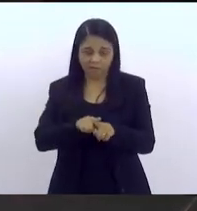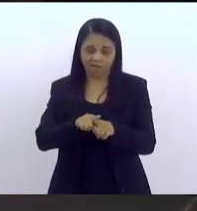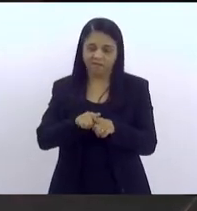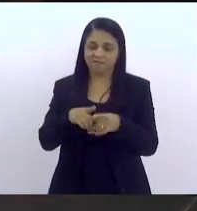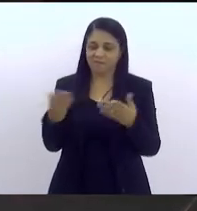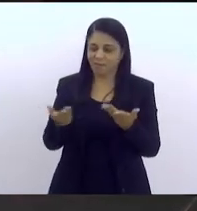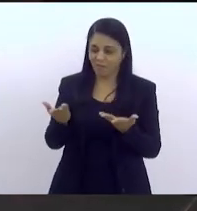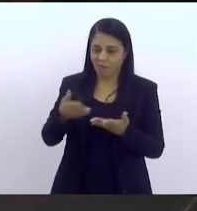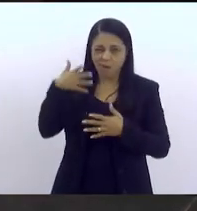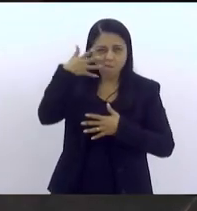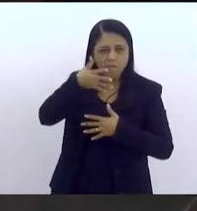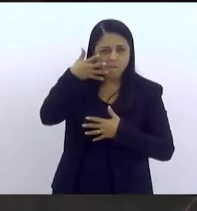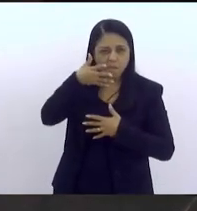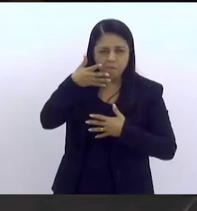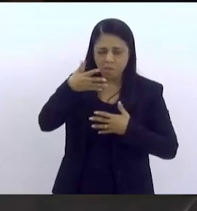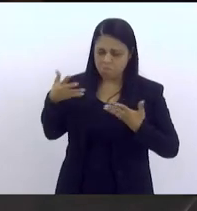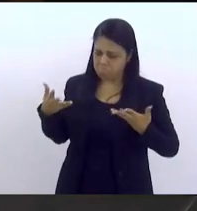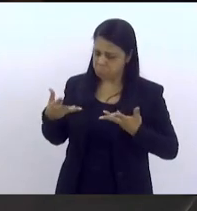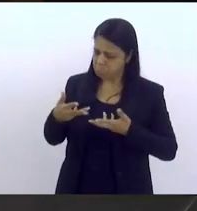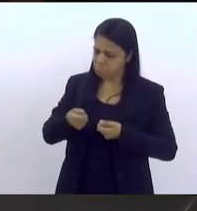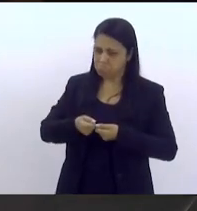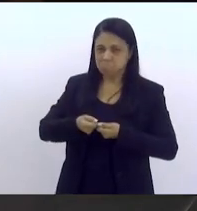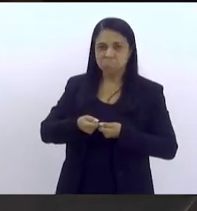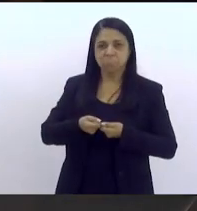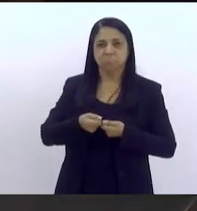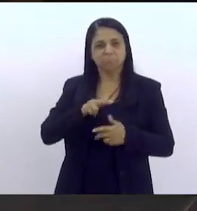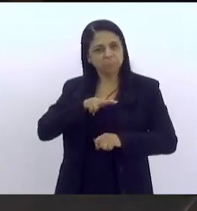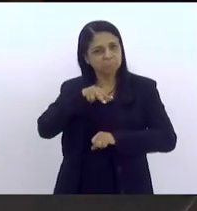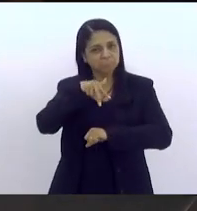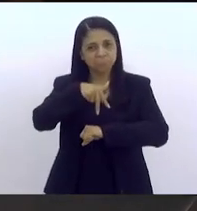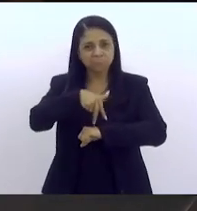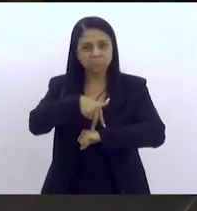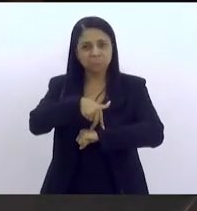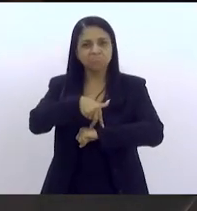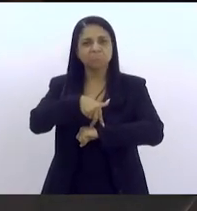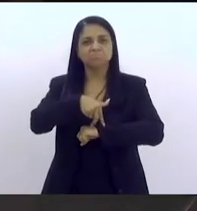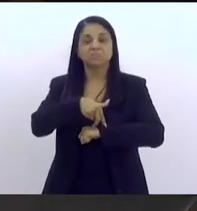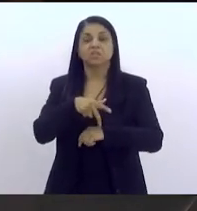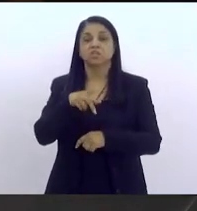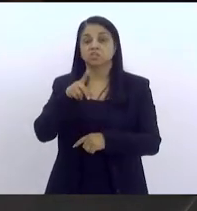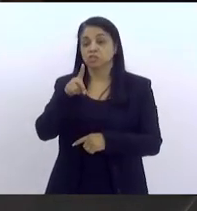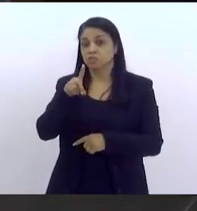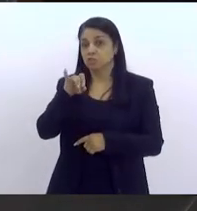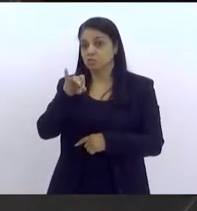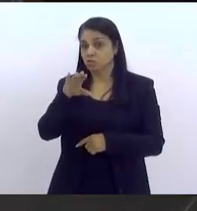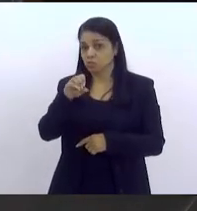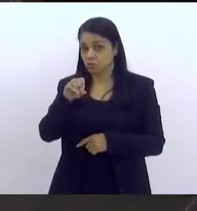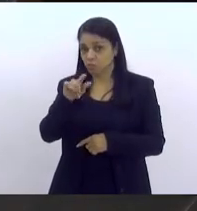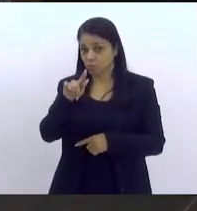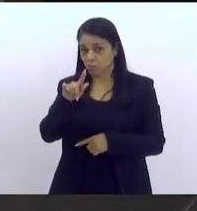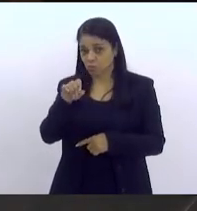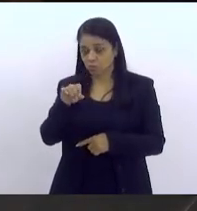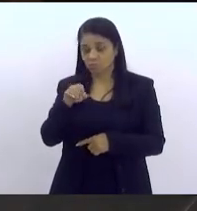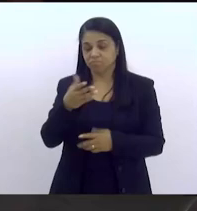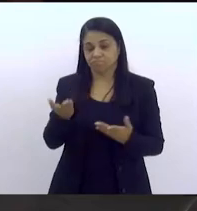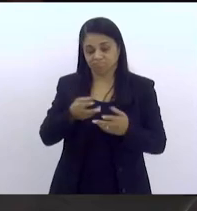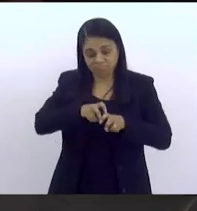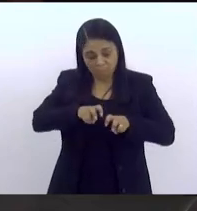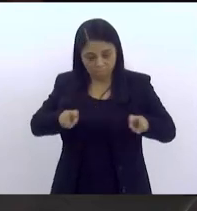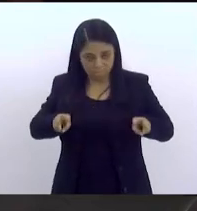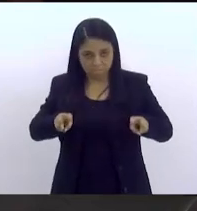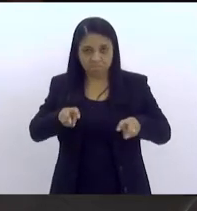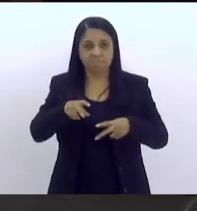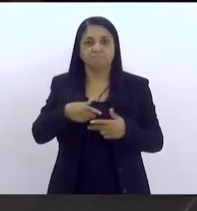presentear com o seu posicionamento né Diogo também aqui presente na mesa